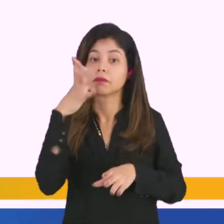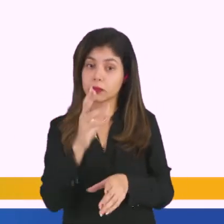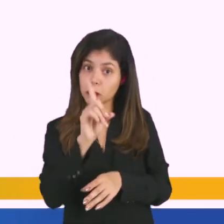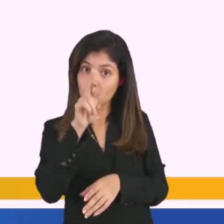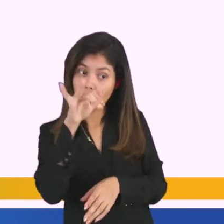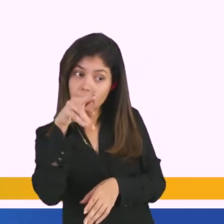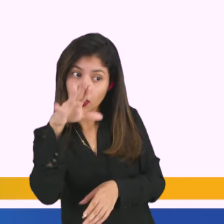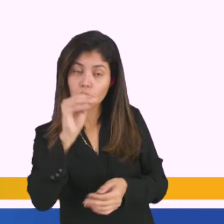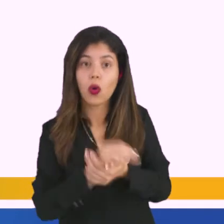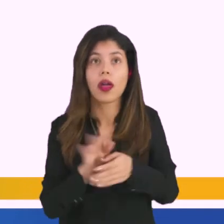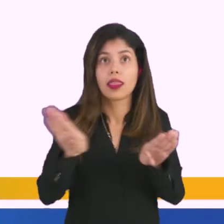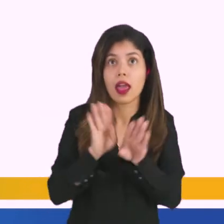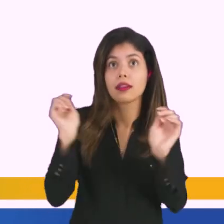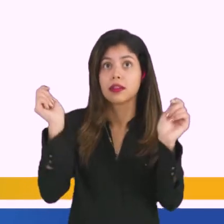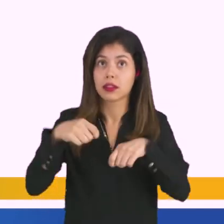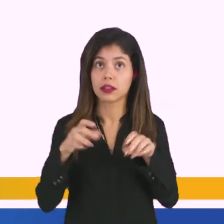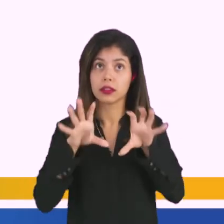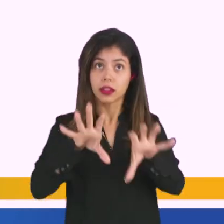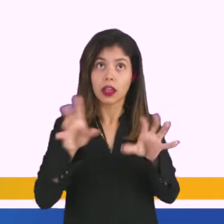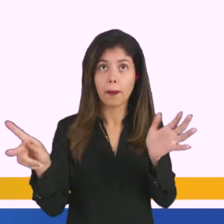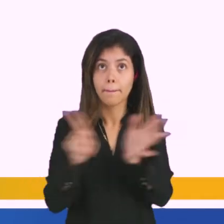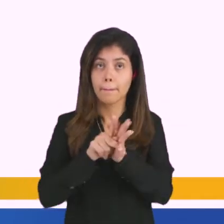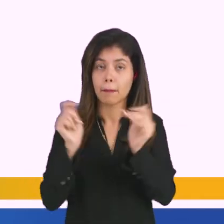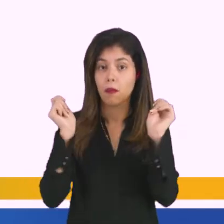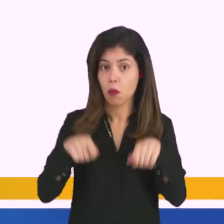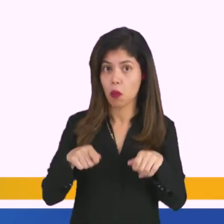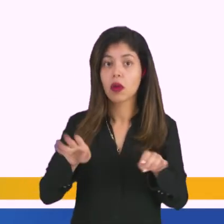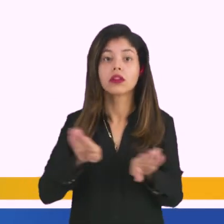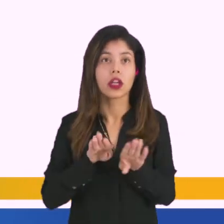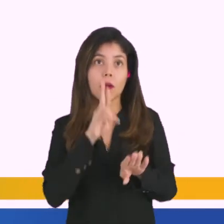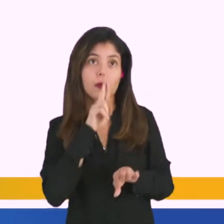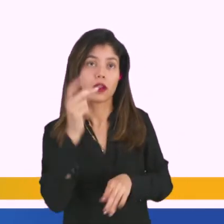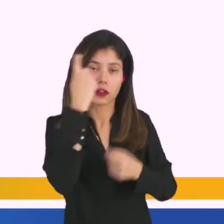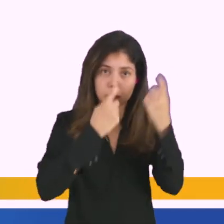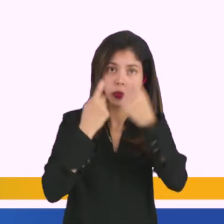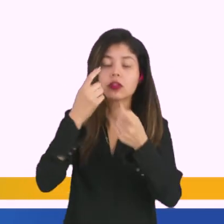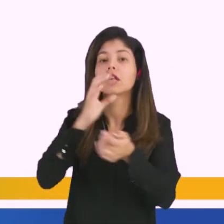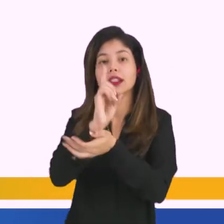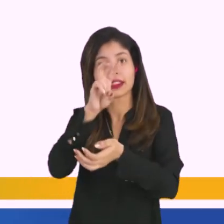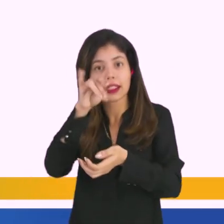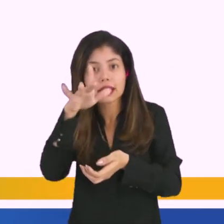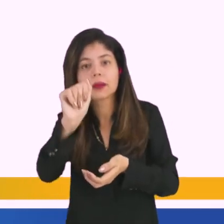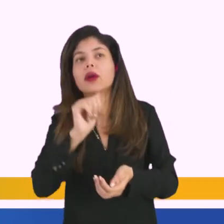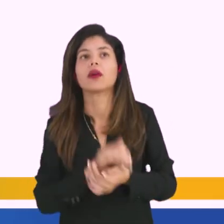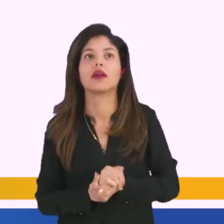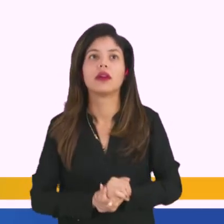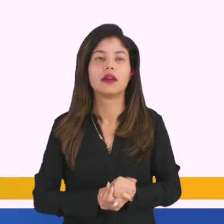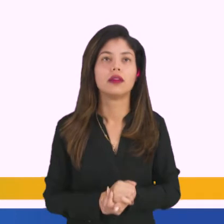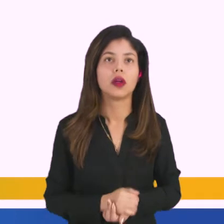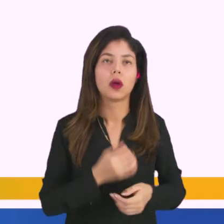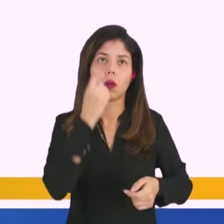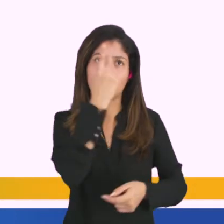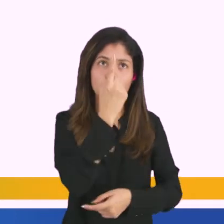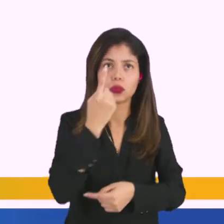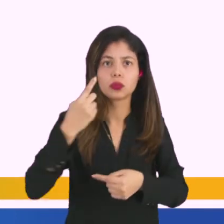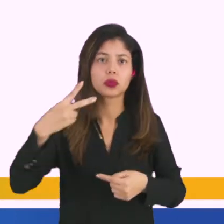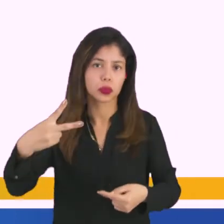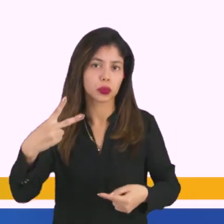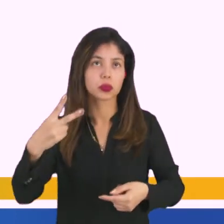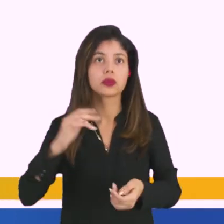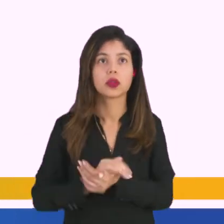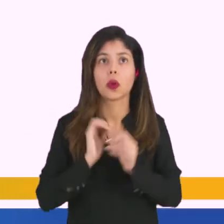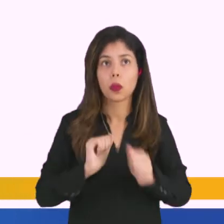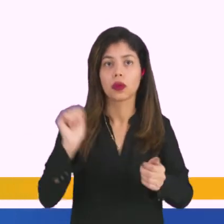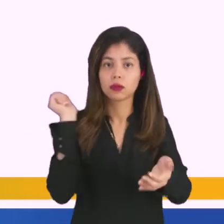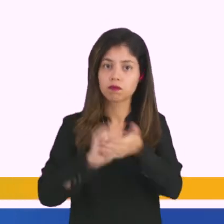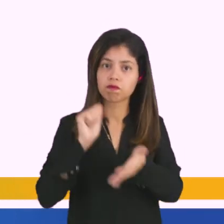a probabilidade anteriormente calculada pode ser também expressa na forma decimal. Observe aí que 1 sobre 2 também pode ser escrito